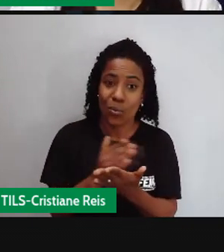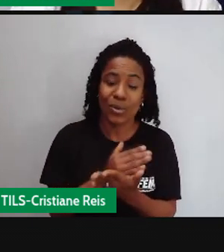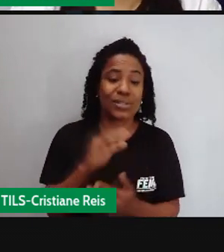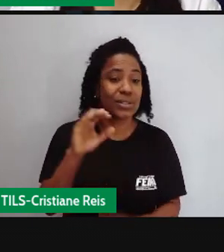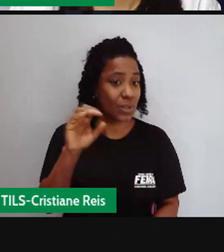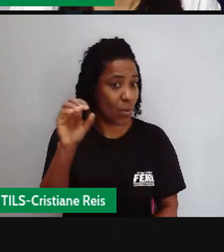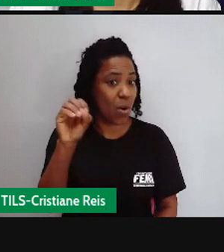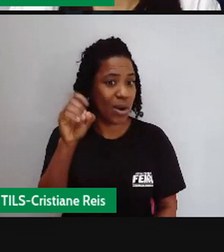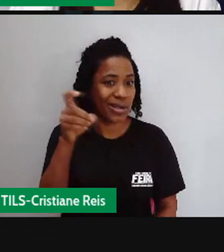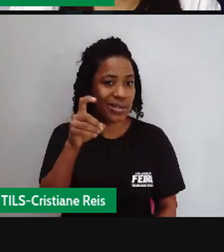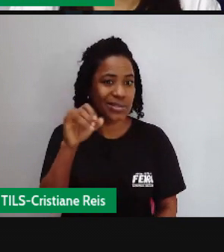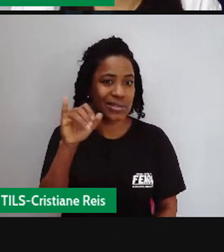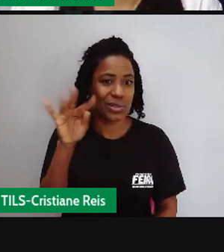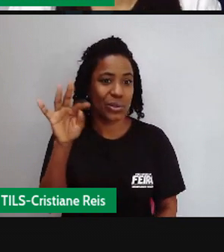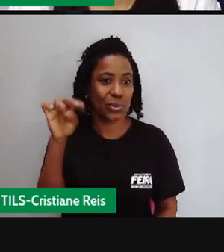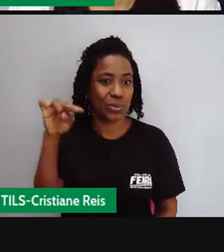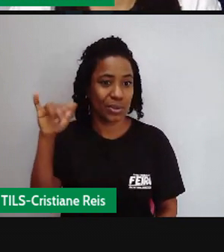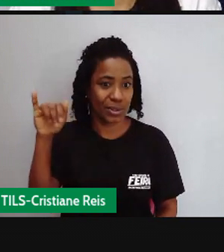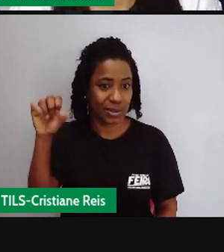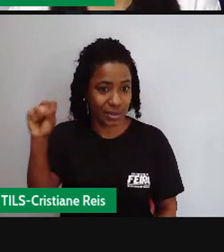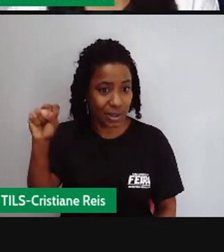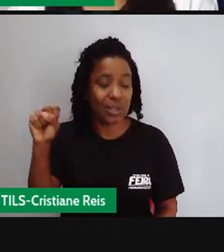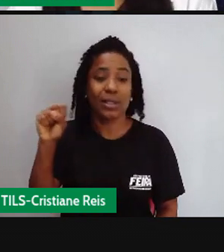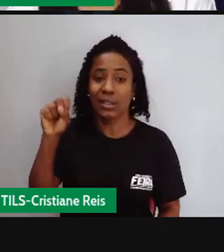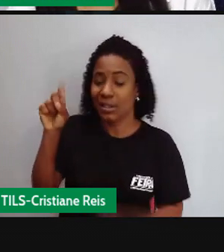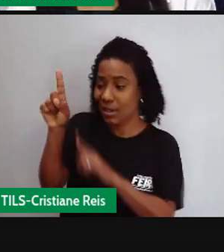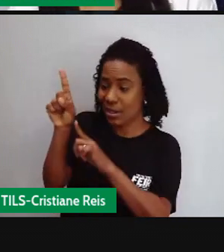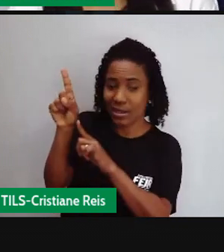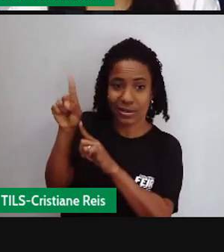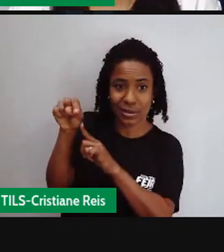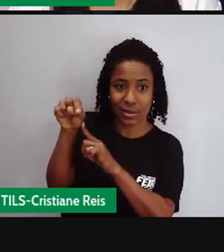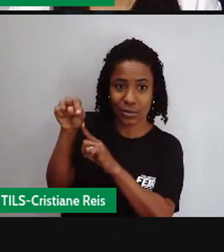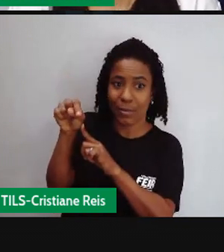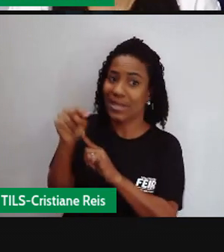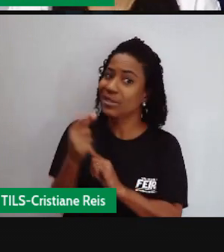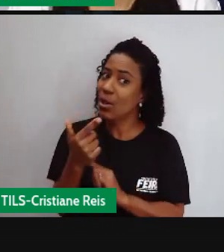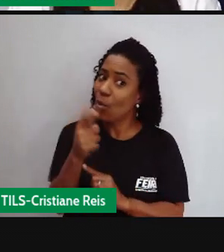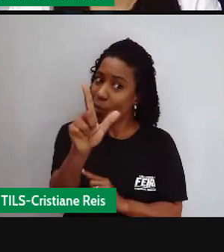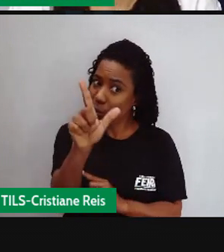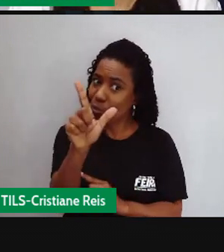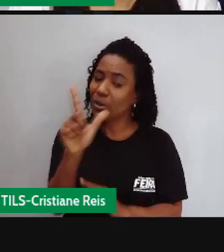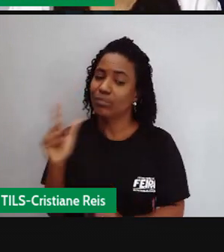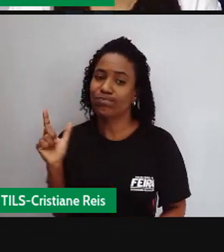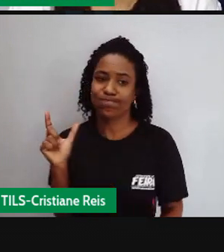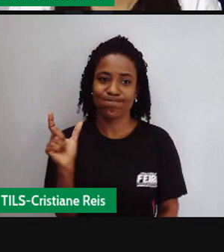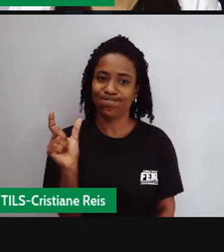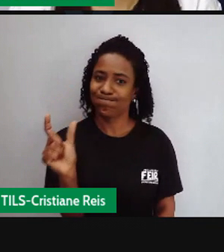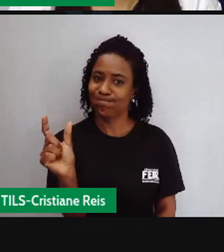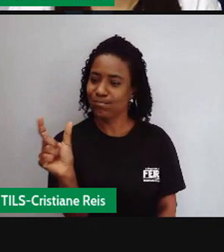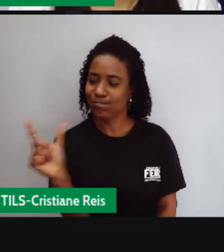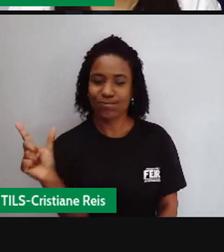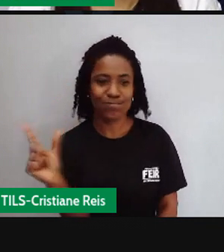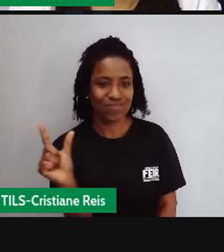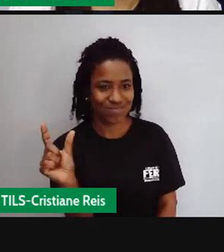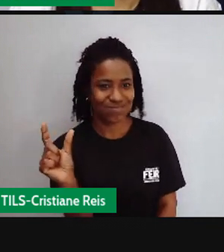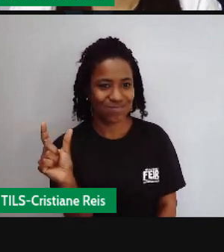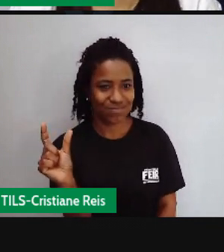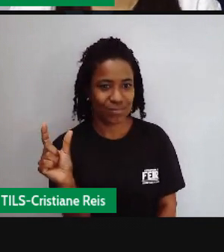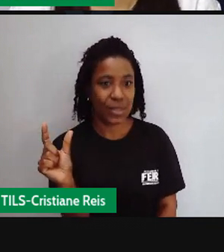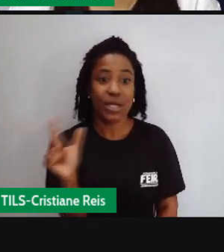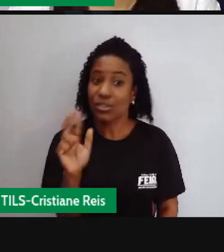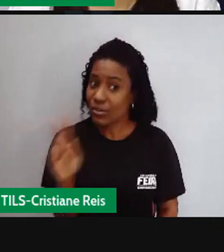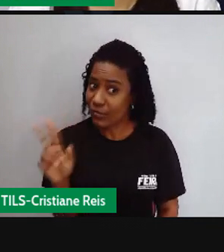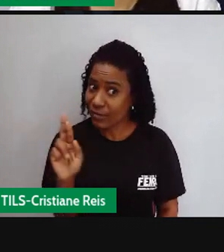recebe o acento, mas aí são monossílabas, né? A gente precisa aí prestar bastante atenção